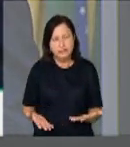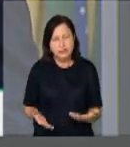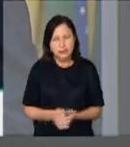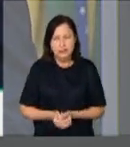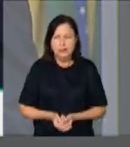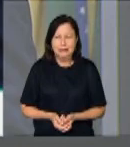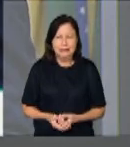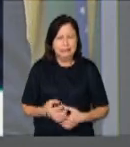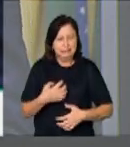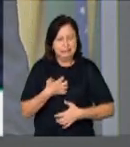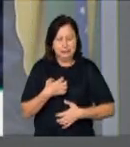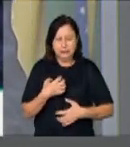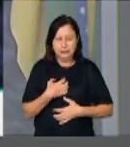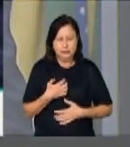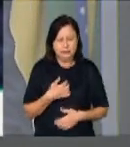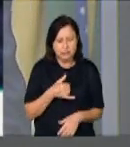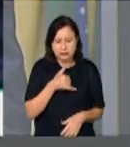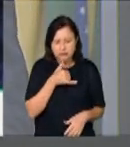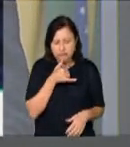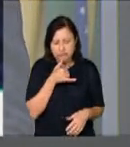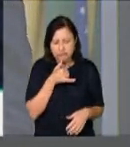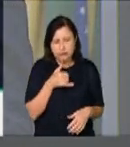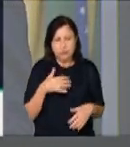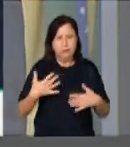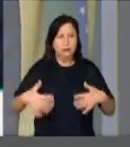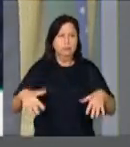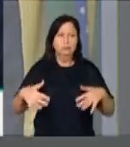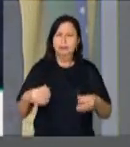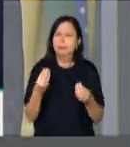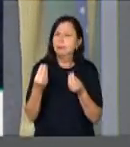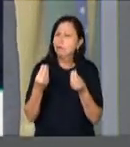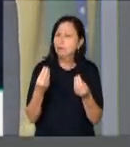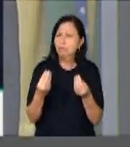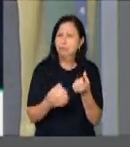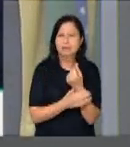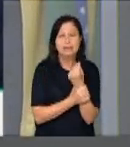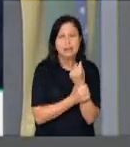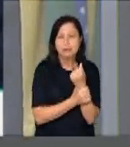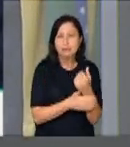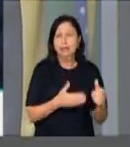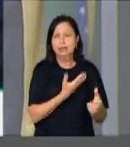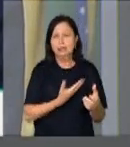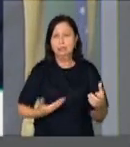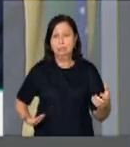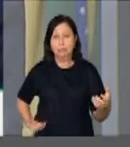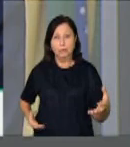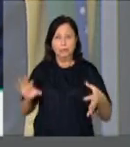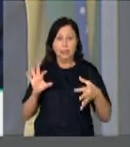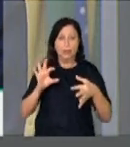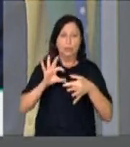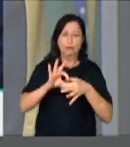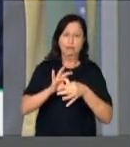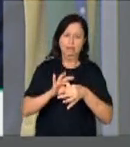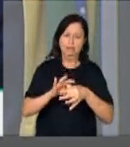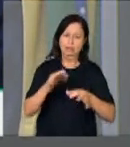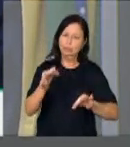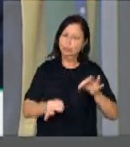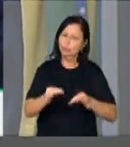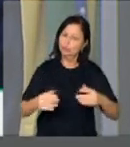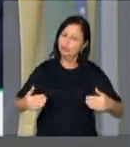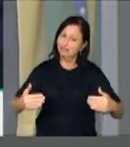com relação à fusão do ministério da segurança pública eo ministério da justiça